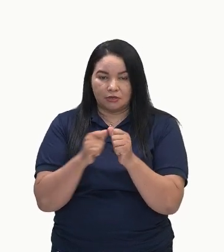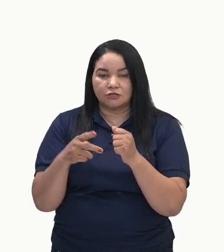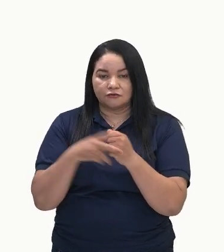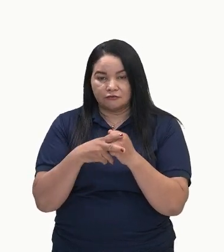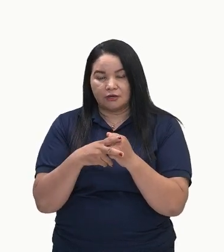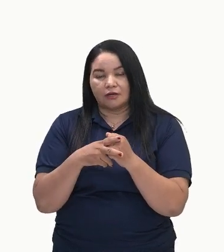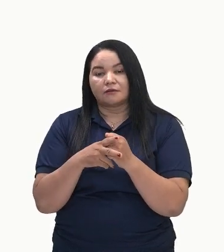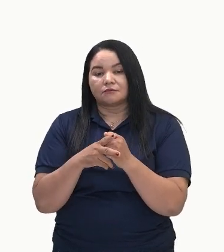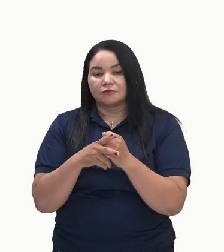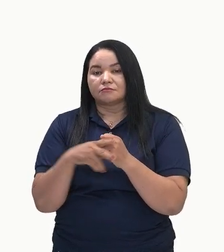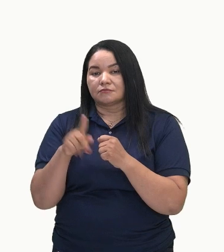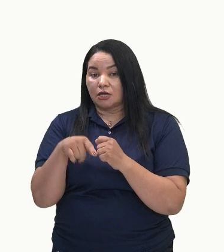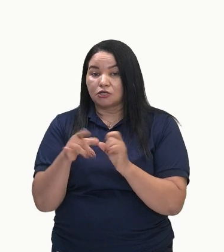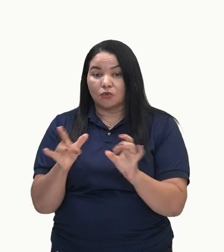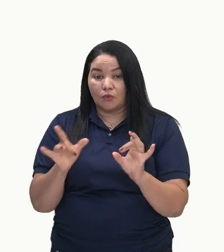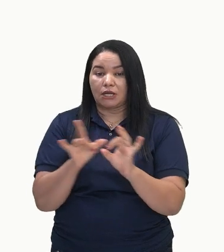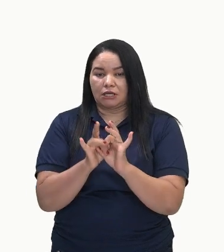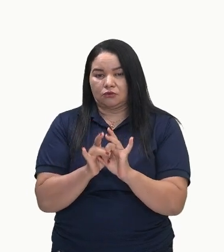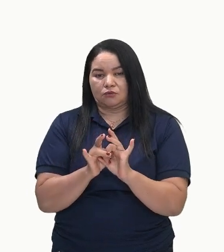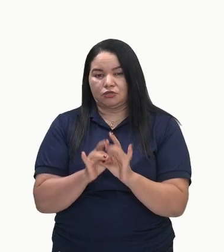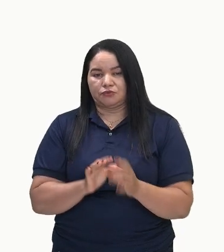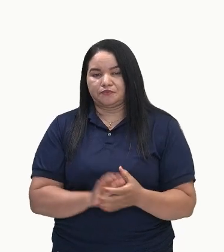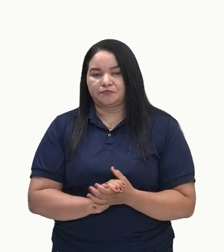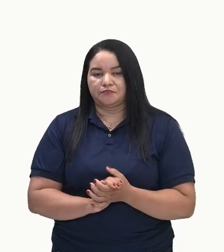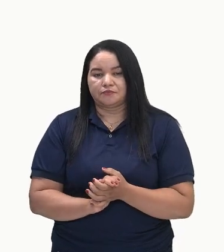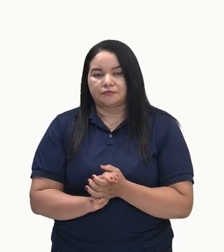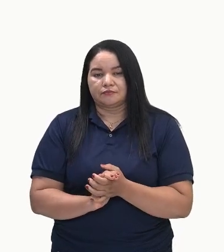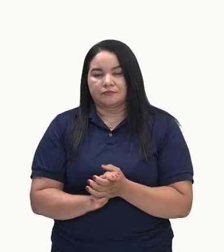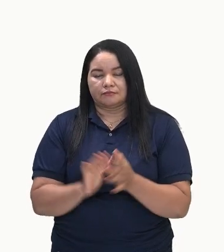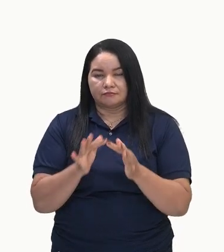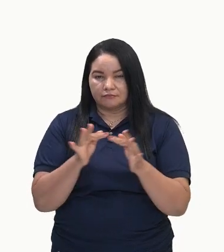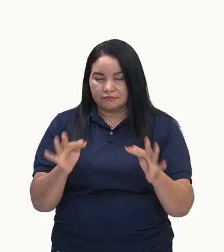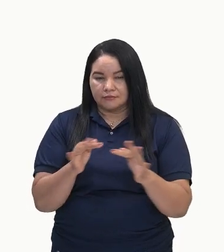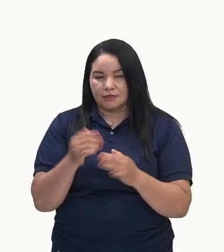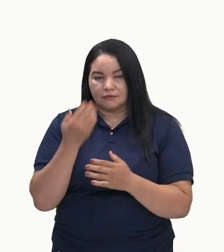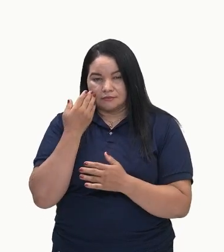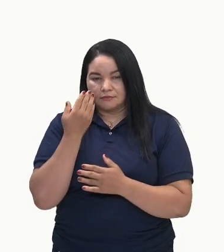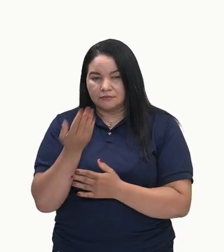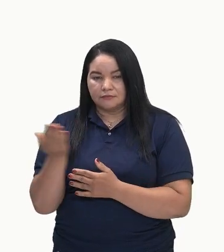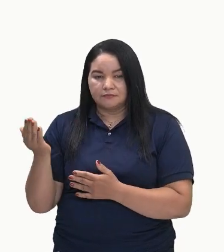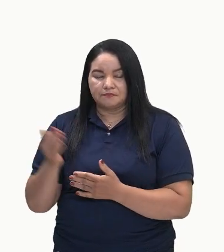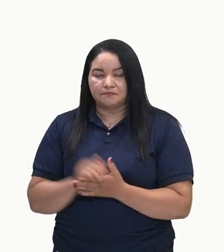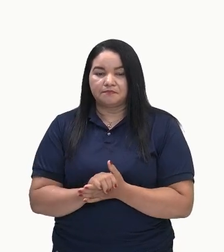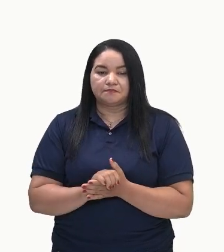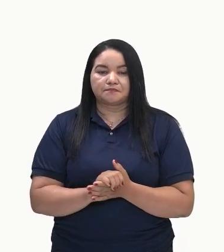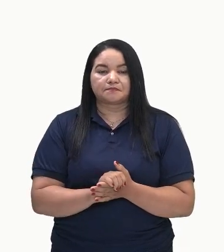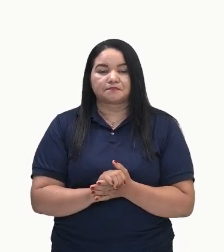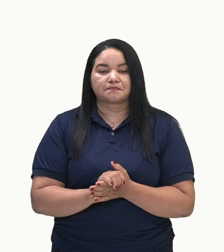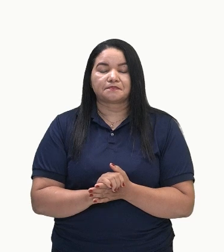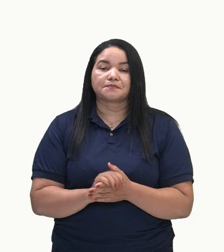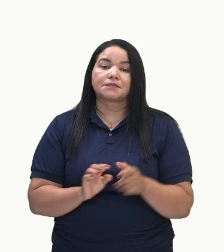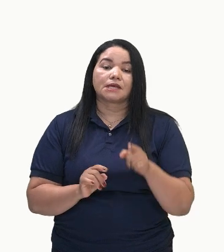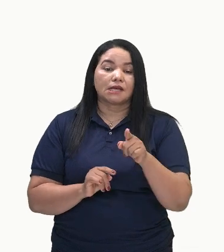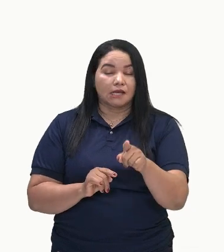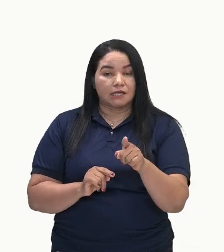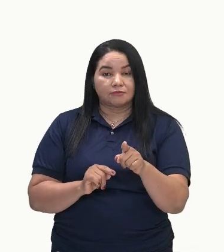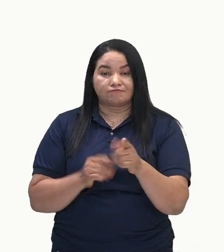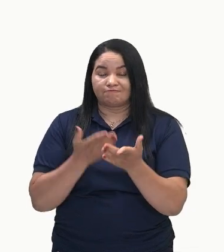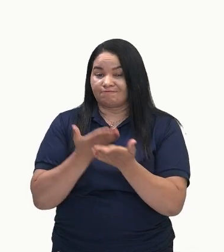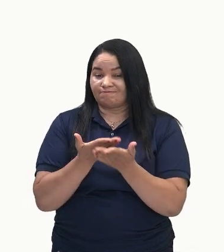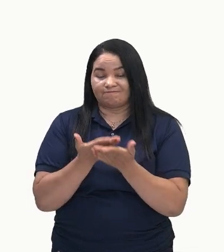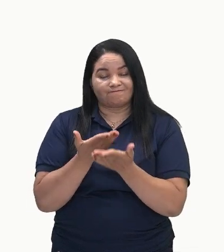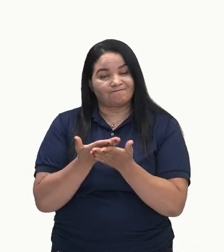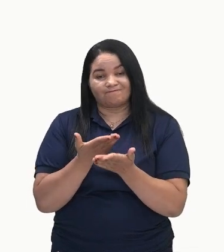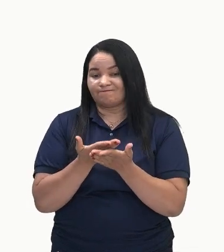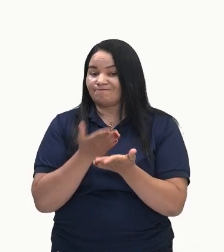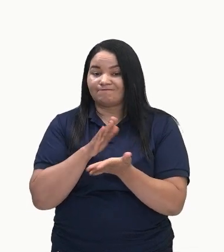linking words. Olha o exemplo. He didn't study. Instead, he watched TV. Ele não estudou. Didn't.